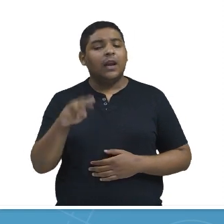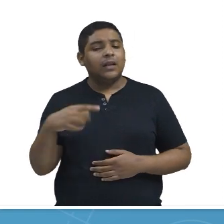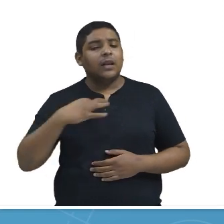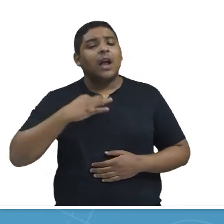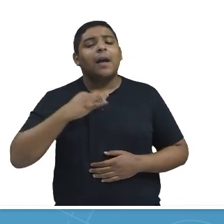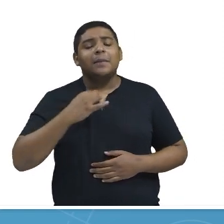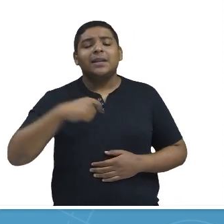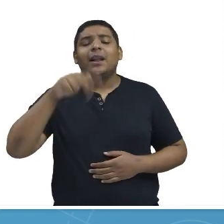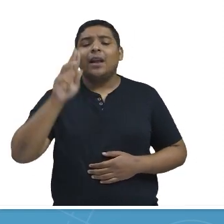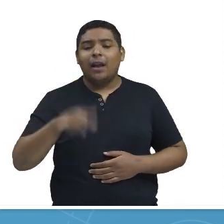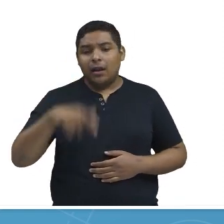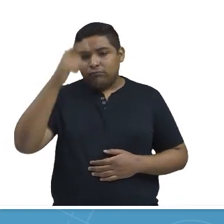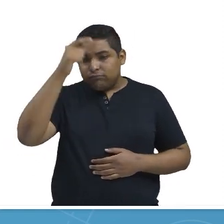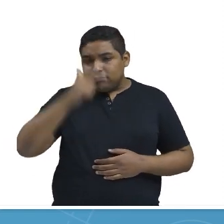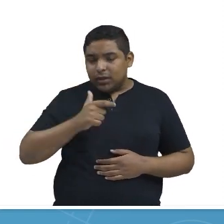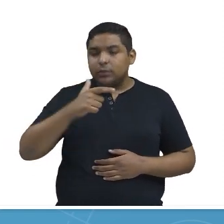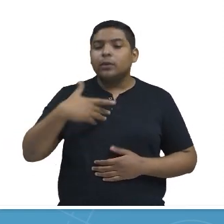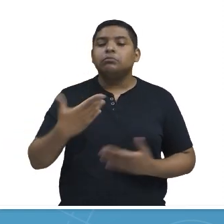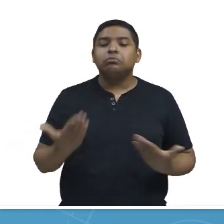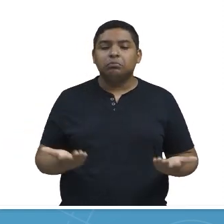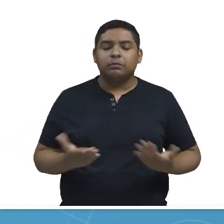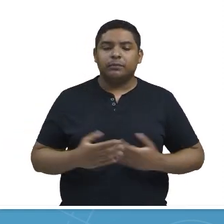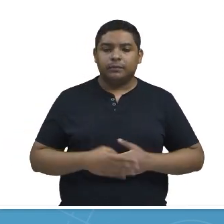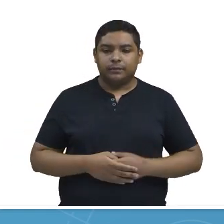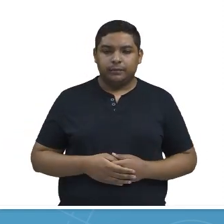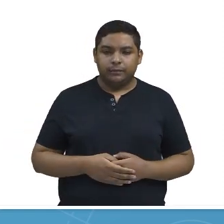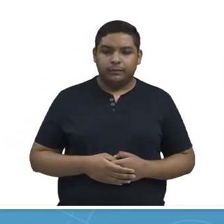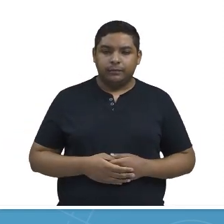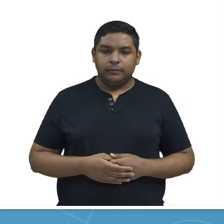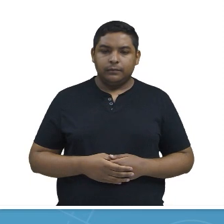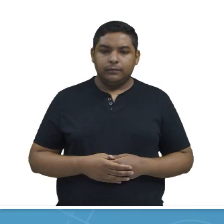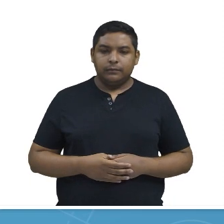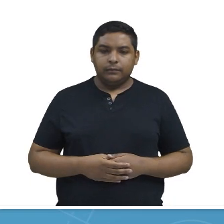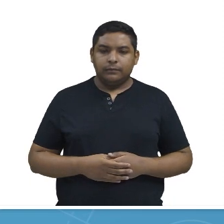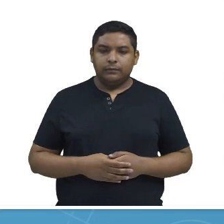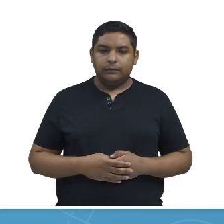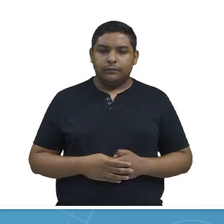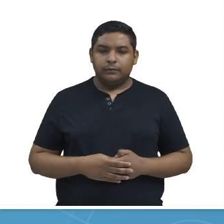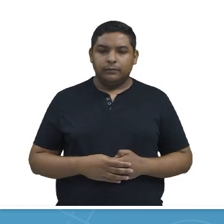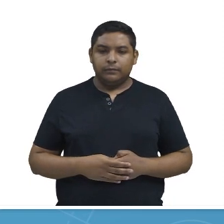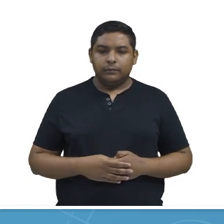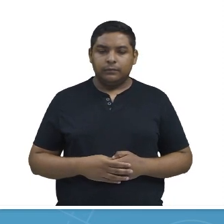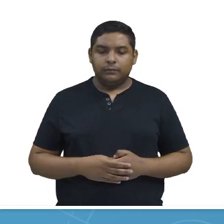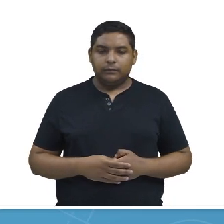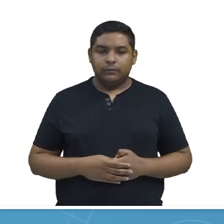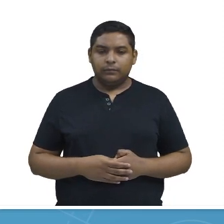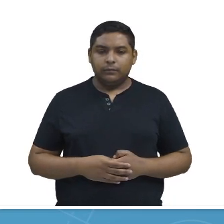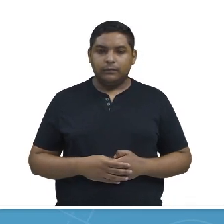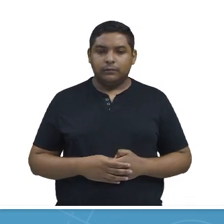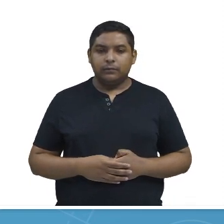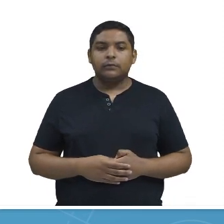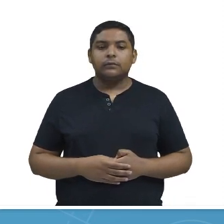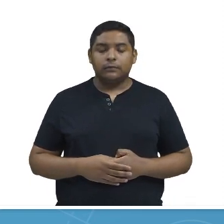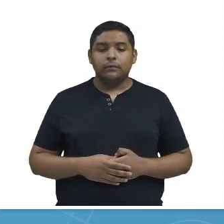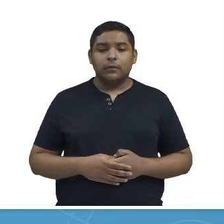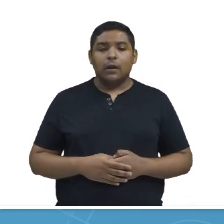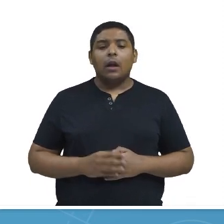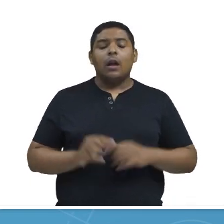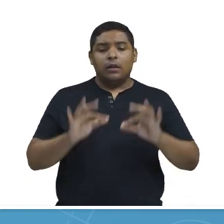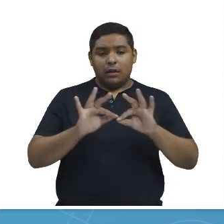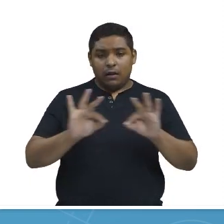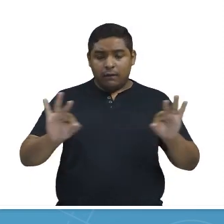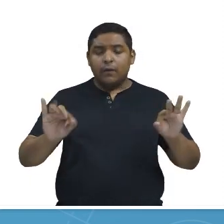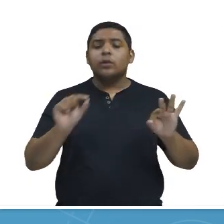Those t-shirts. De quem são essas camisetas? Ok? Então, aí nesse caso, você observa que ele